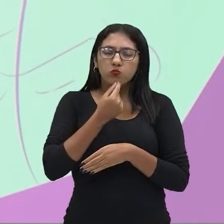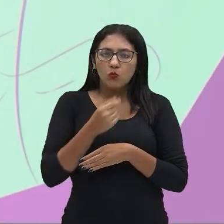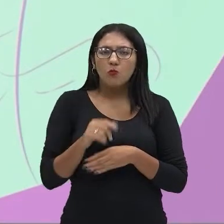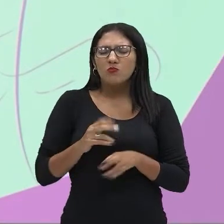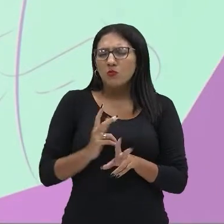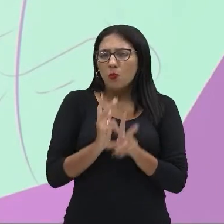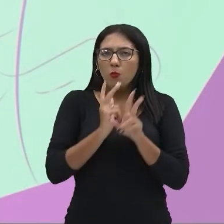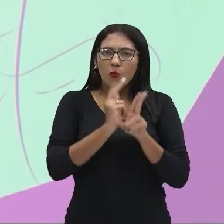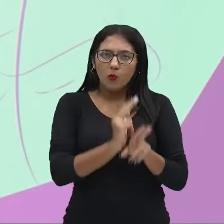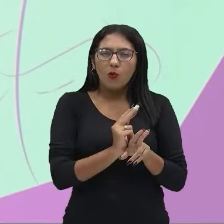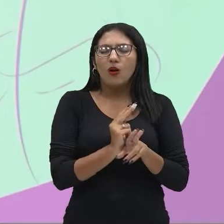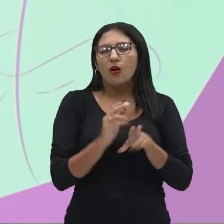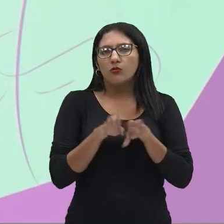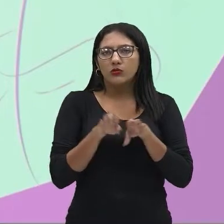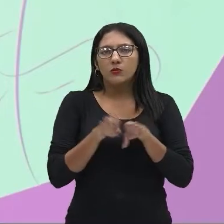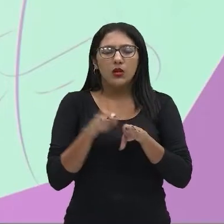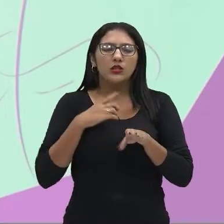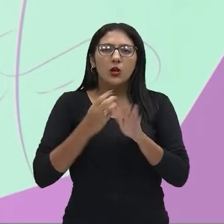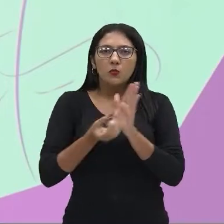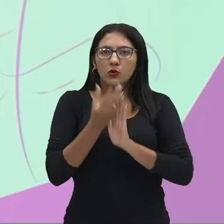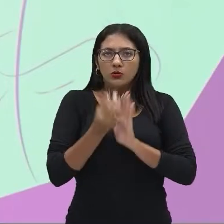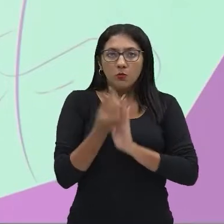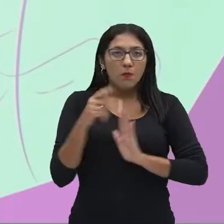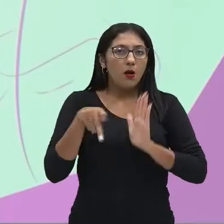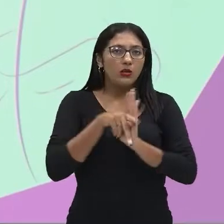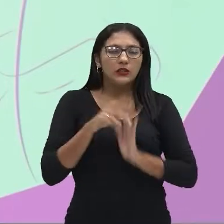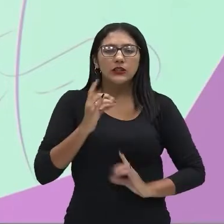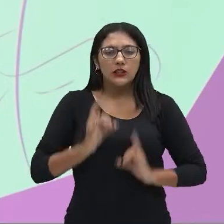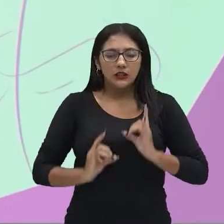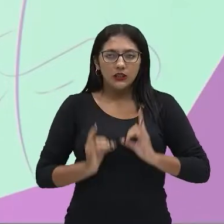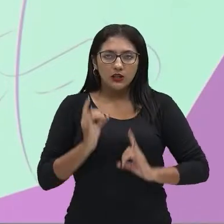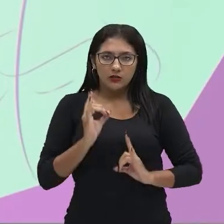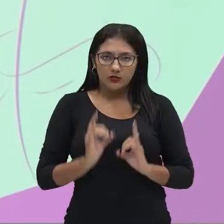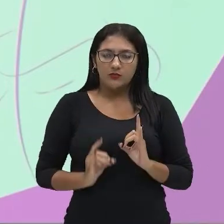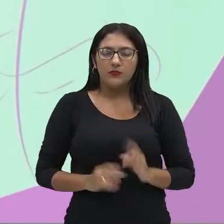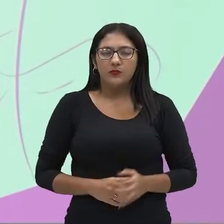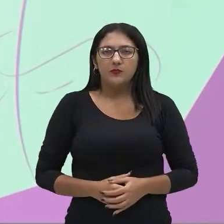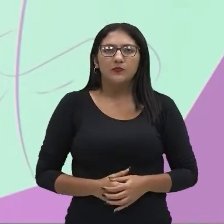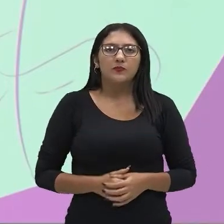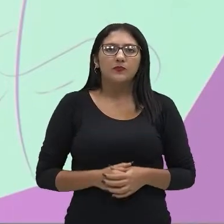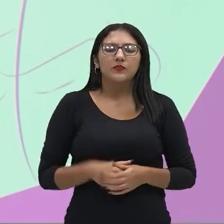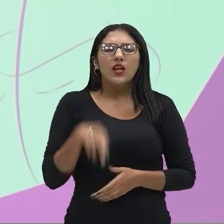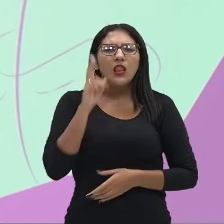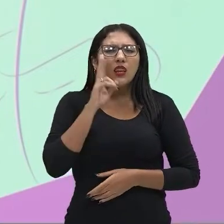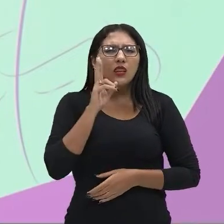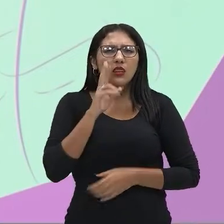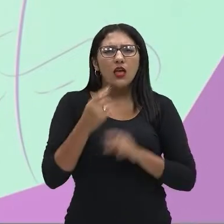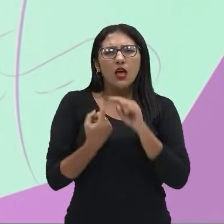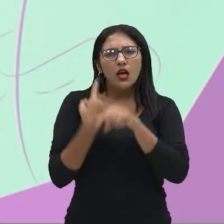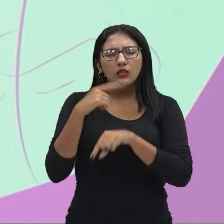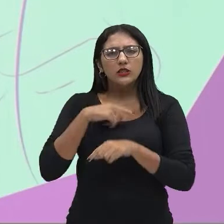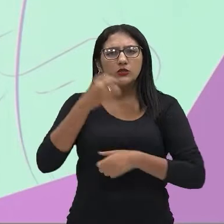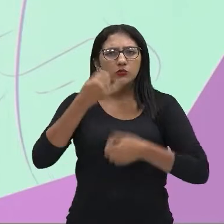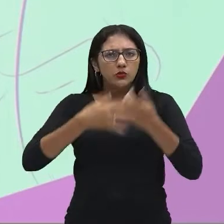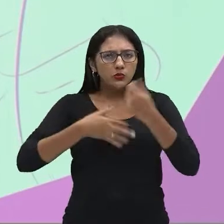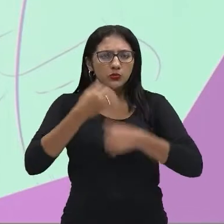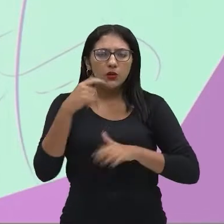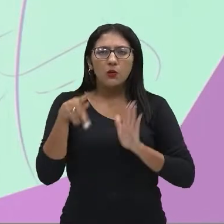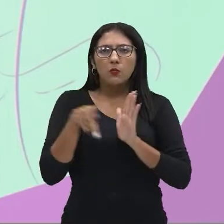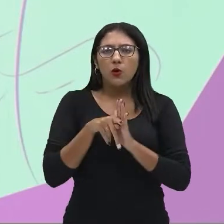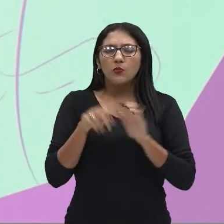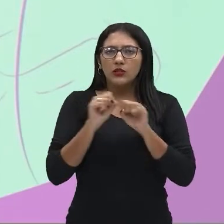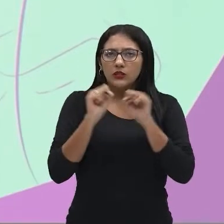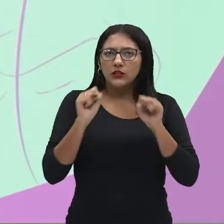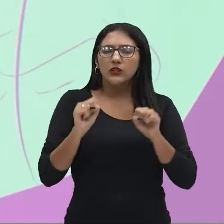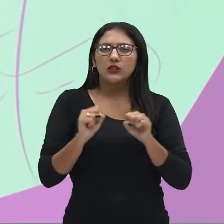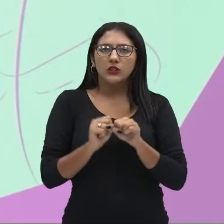né, os hormônios que atuam no sistema genital. Lembra que a gente falou que o sistema endócrino ele é